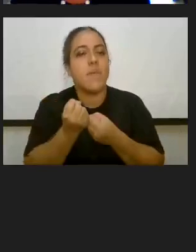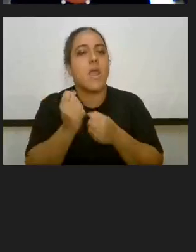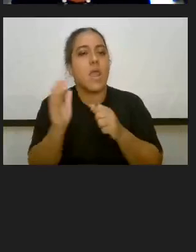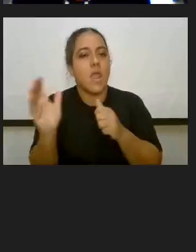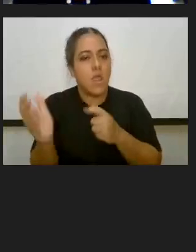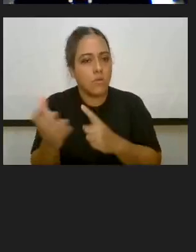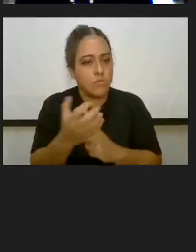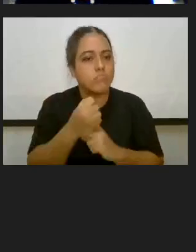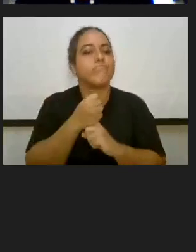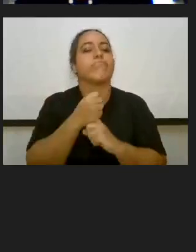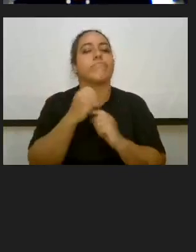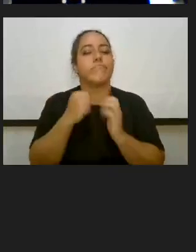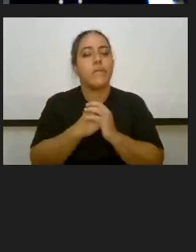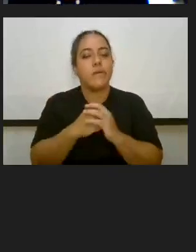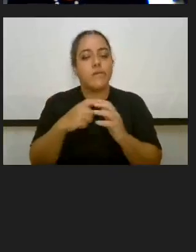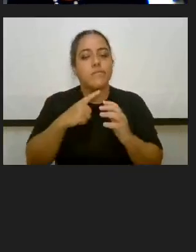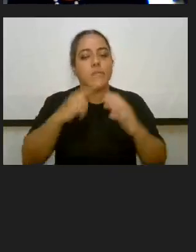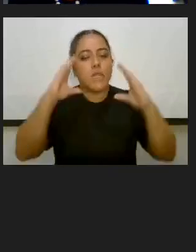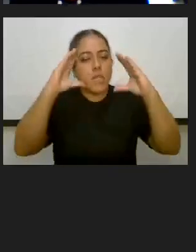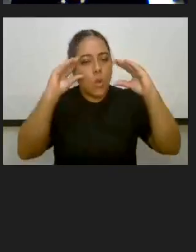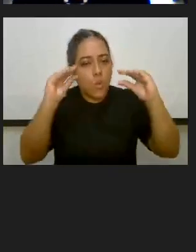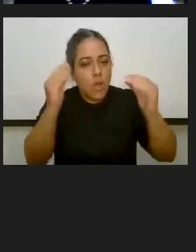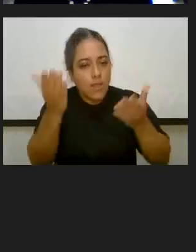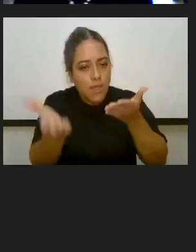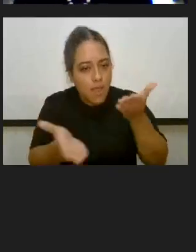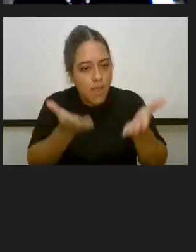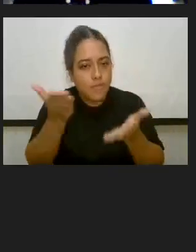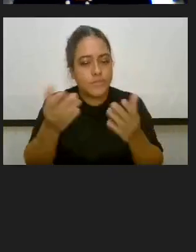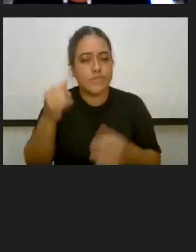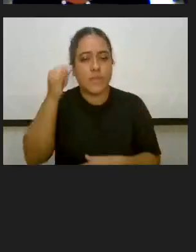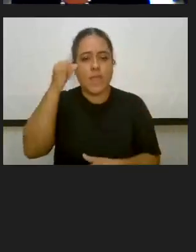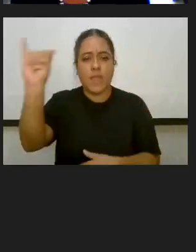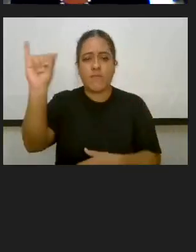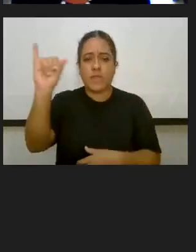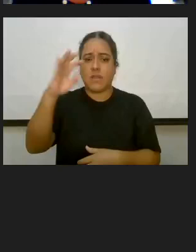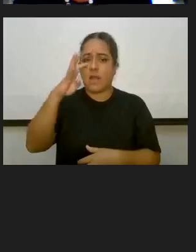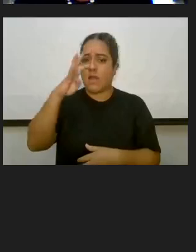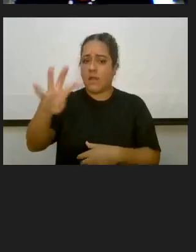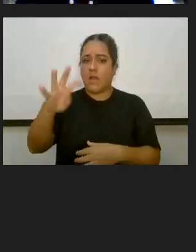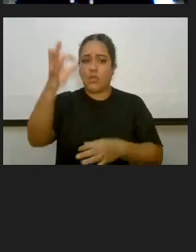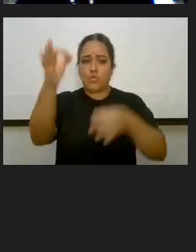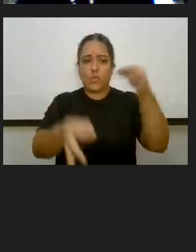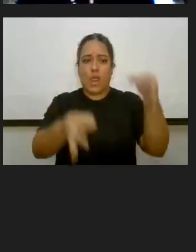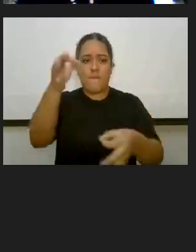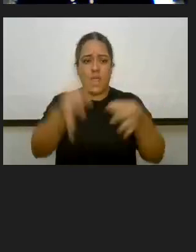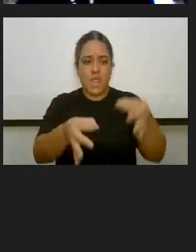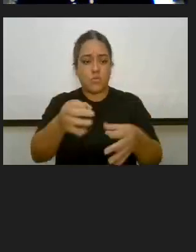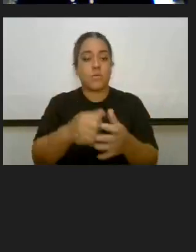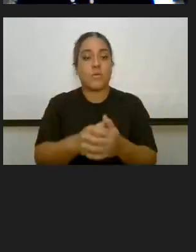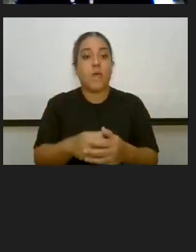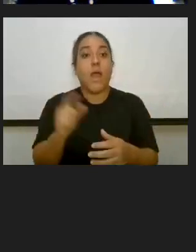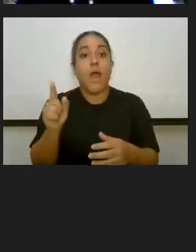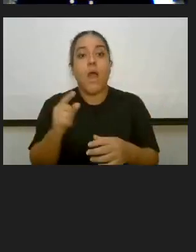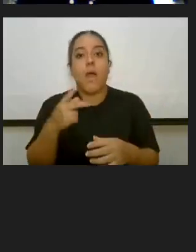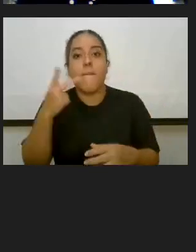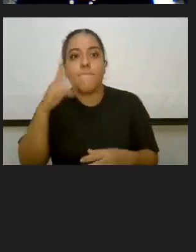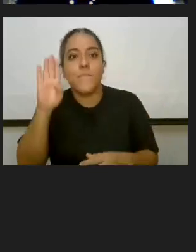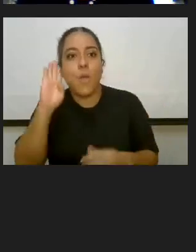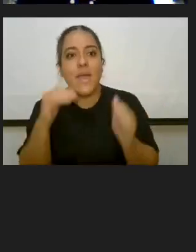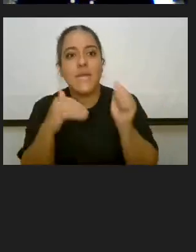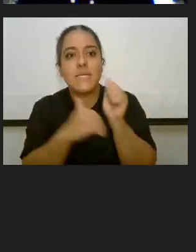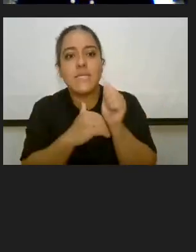com tranquilidade, não julgar, nunca prometer segredo sobre o